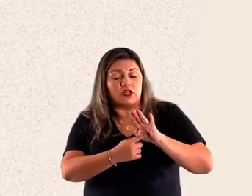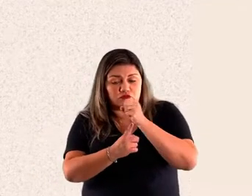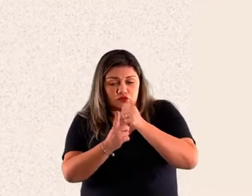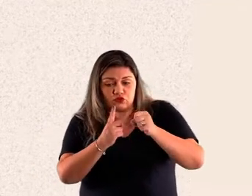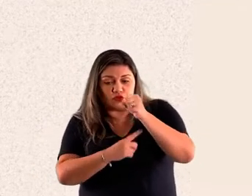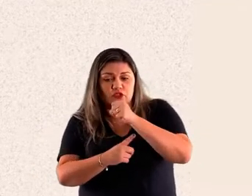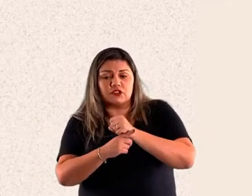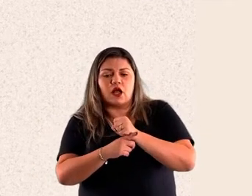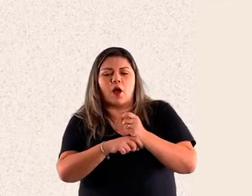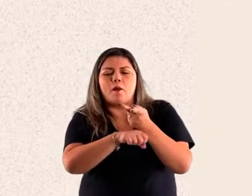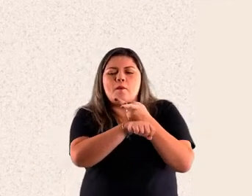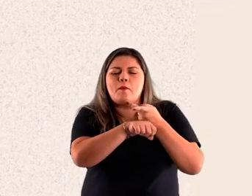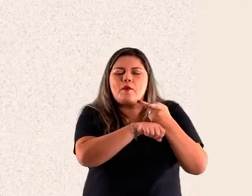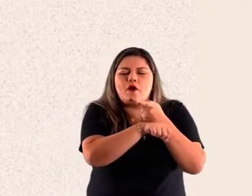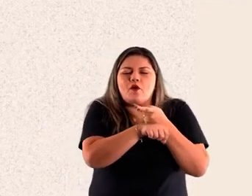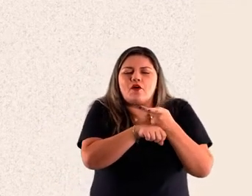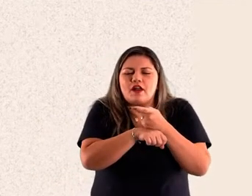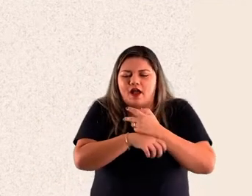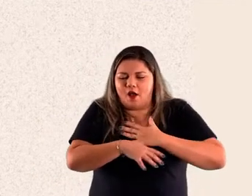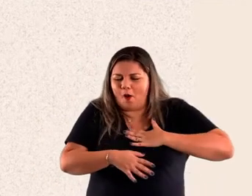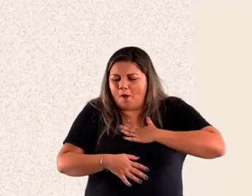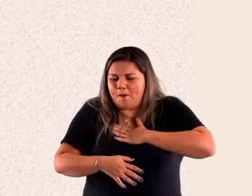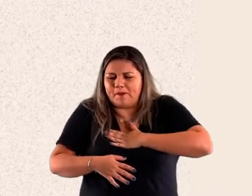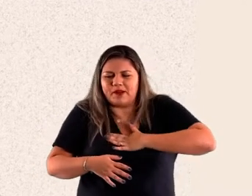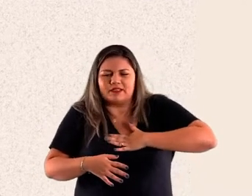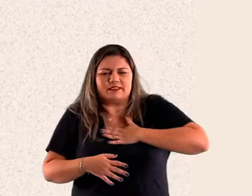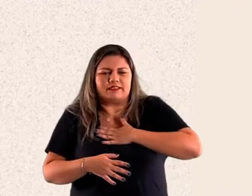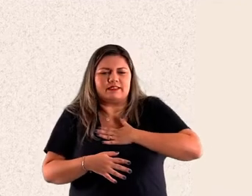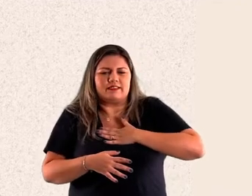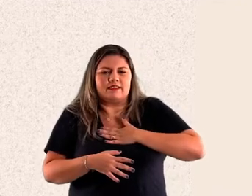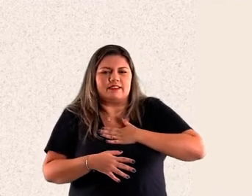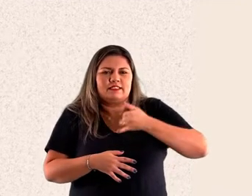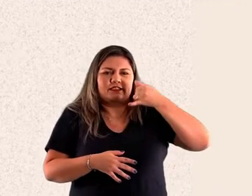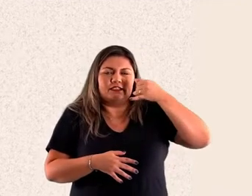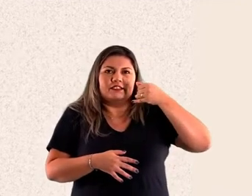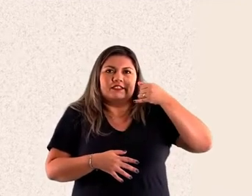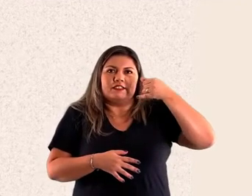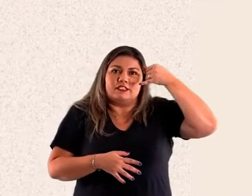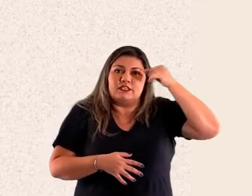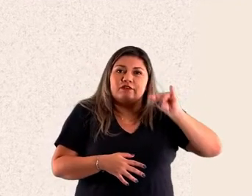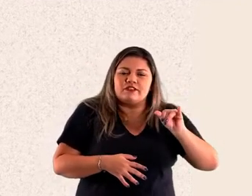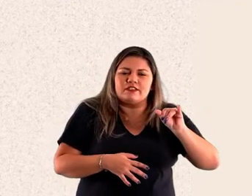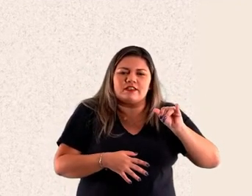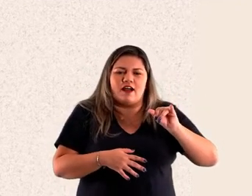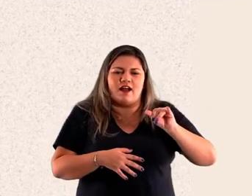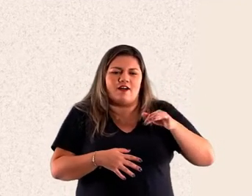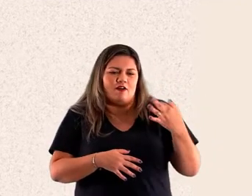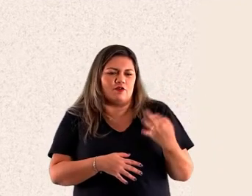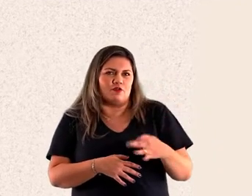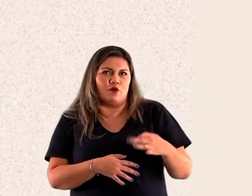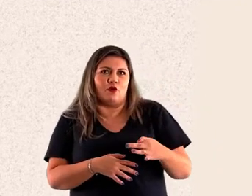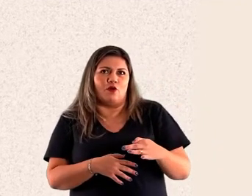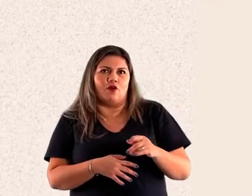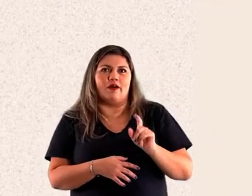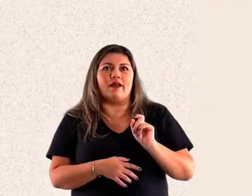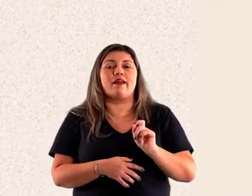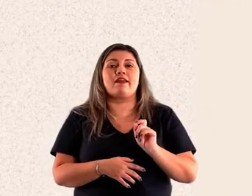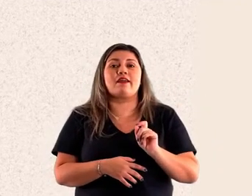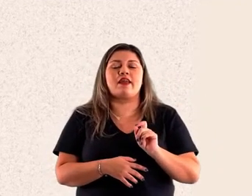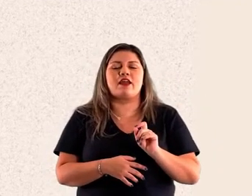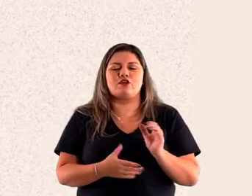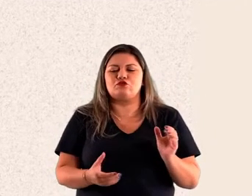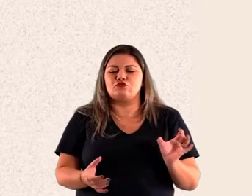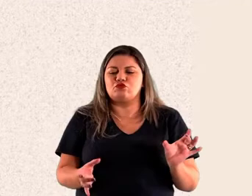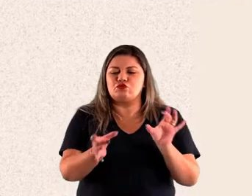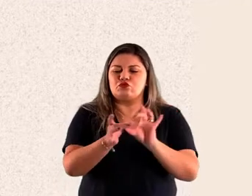do prazer né e evitação da dor Oi e aí é que a gente casa um pouquinho com aquela